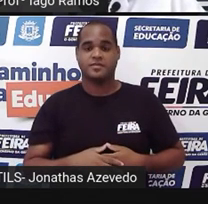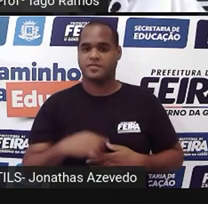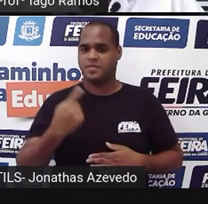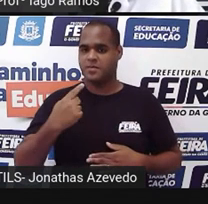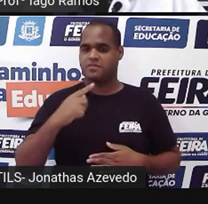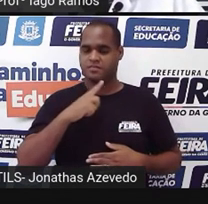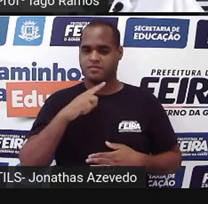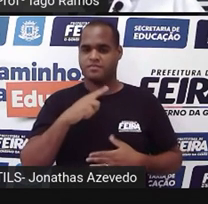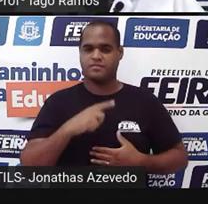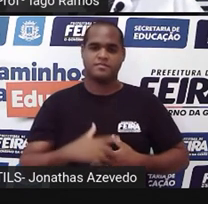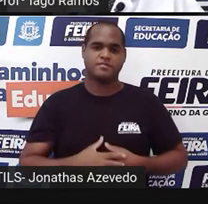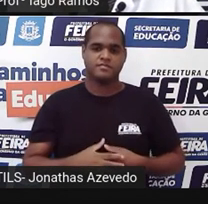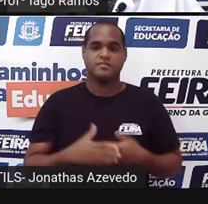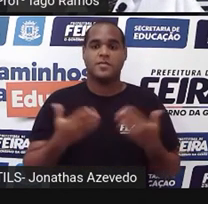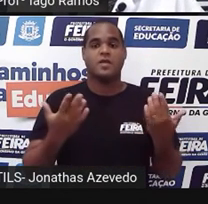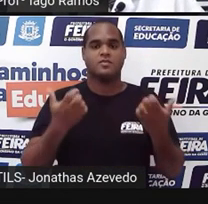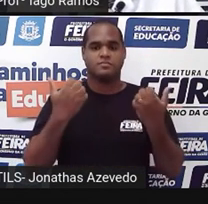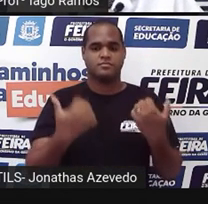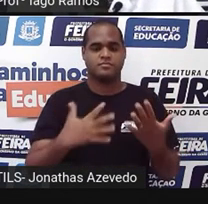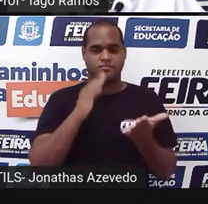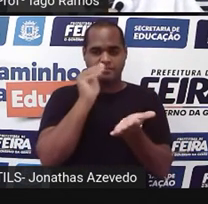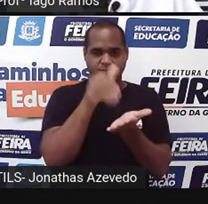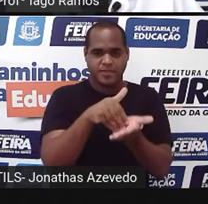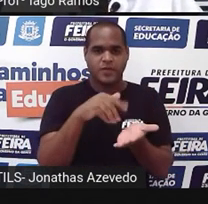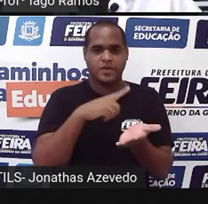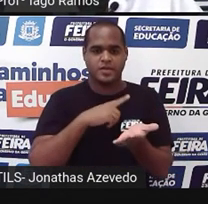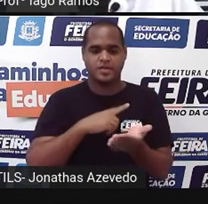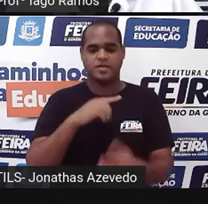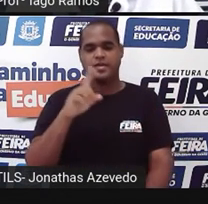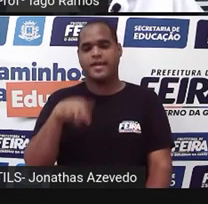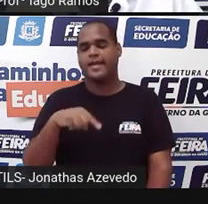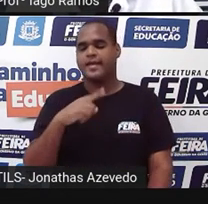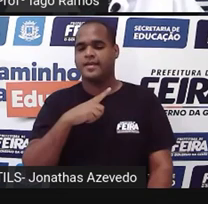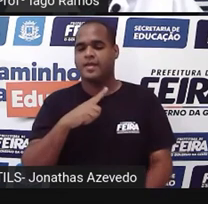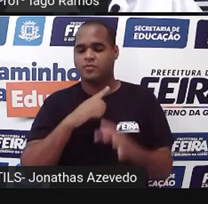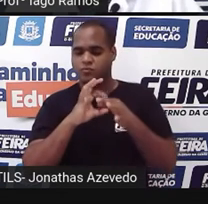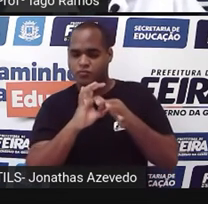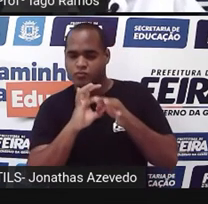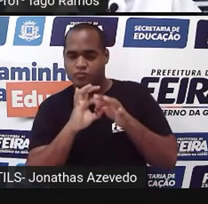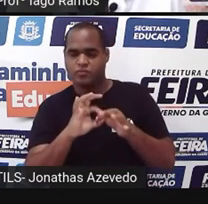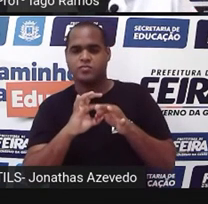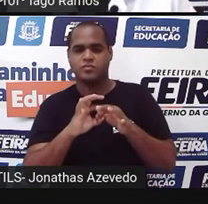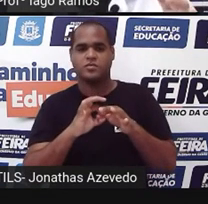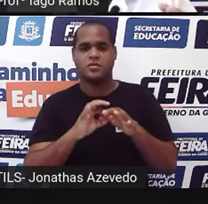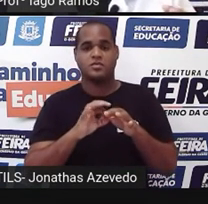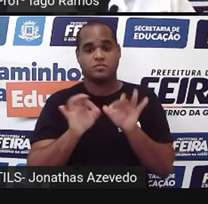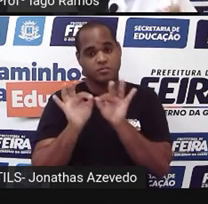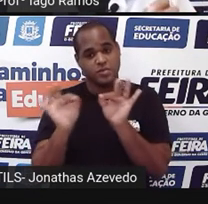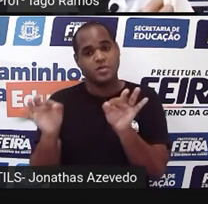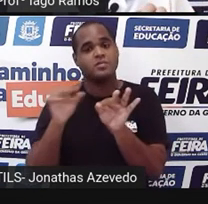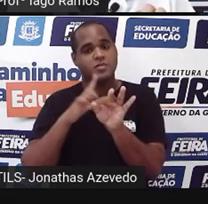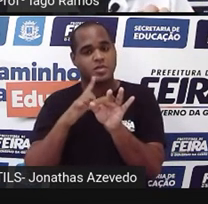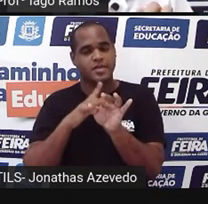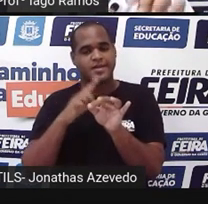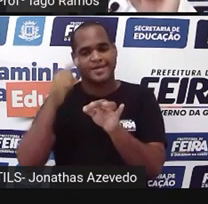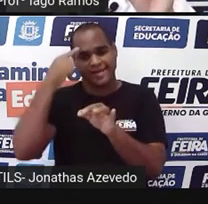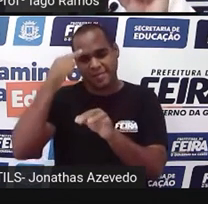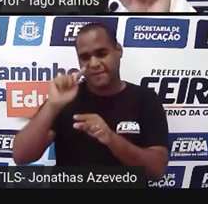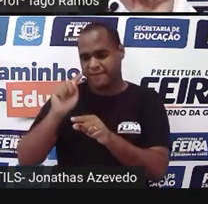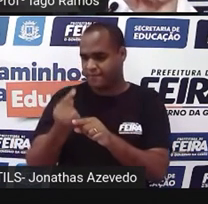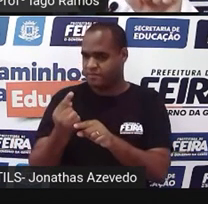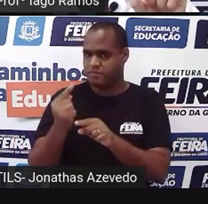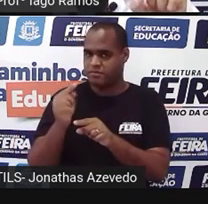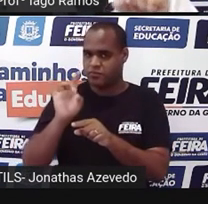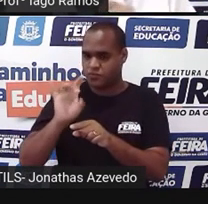primeiro caso aí agora o último ali é uma dízima periódica composta a simples é depois